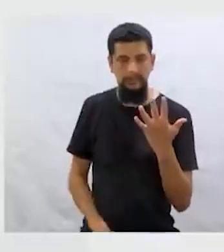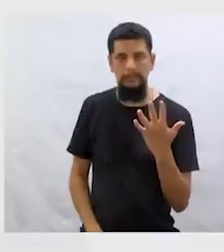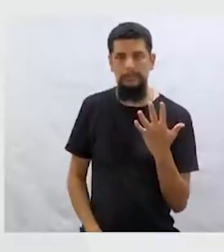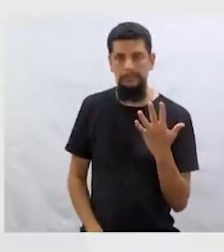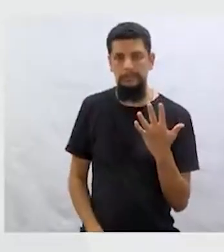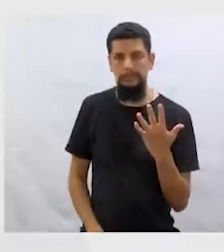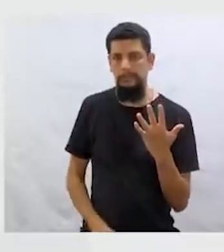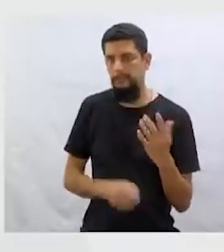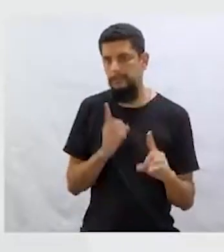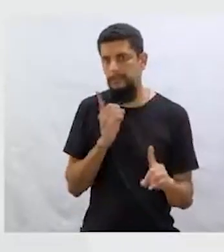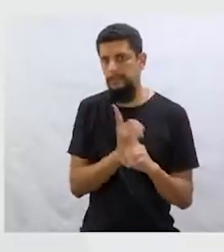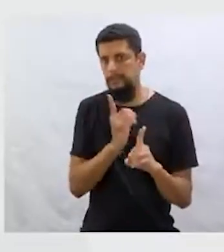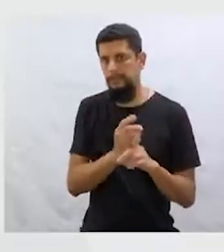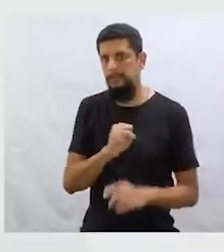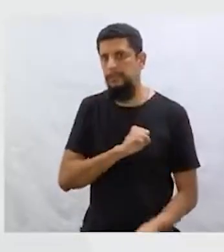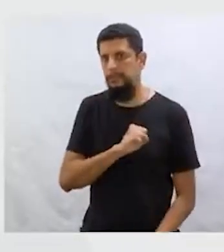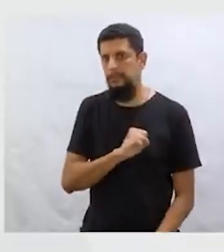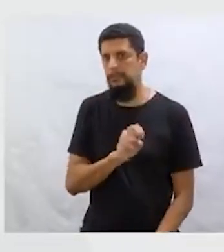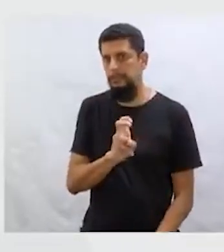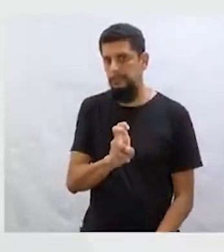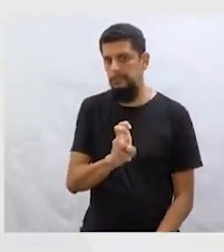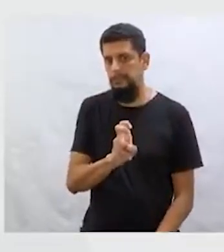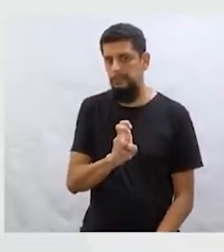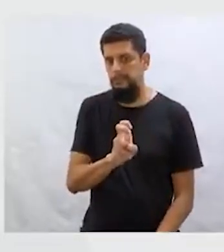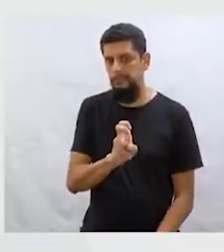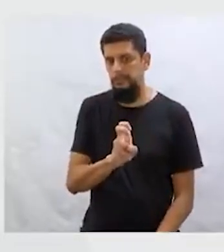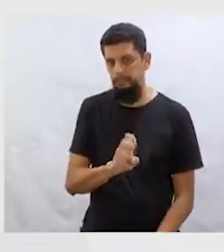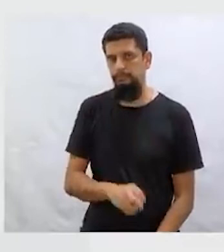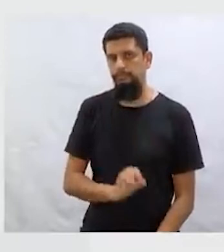1, 2, 3, 4, 5. Acharam o número 5?